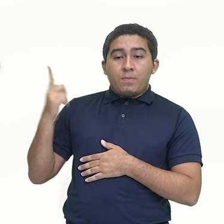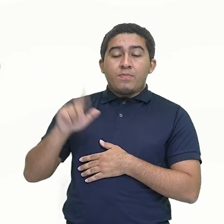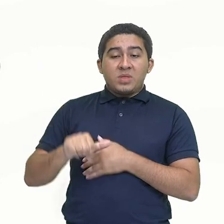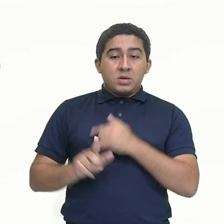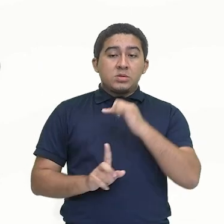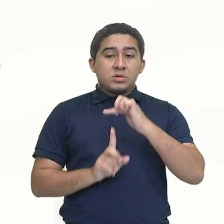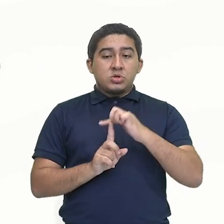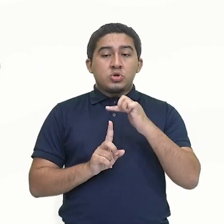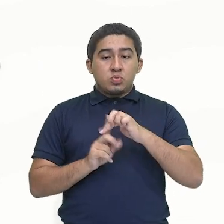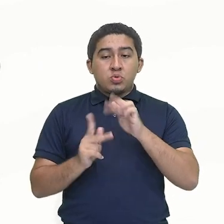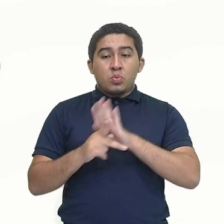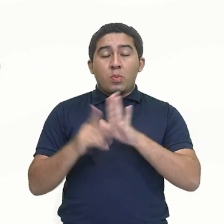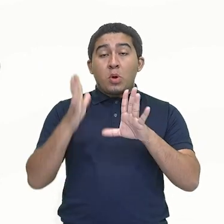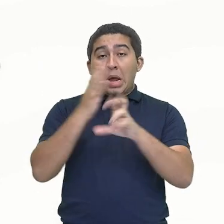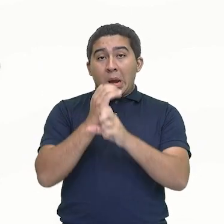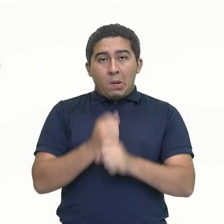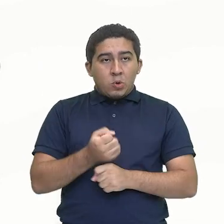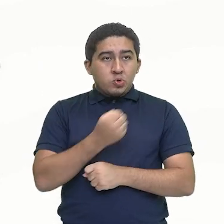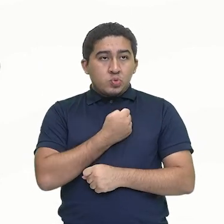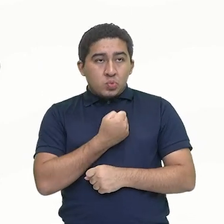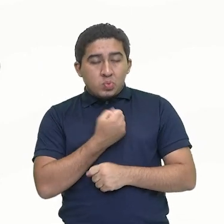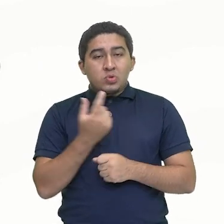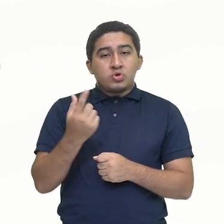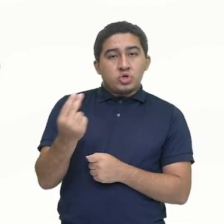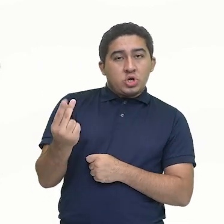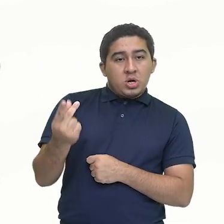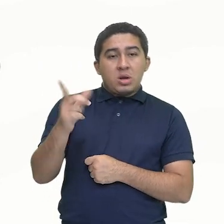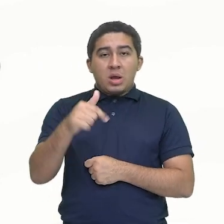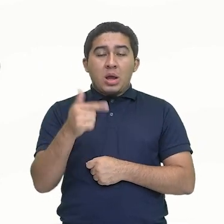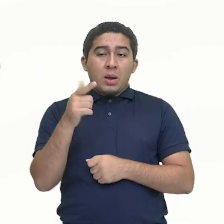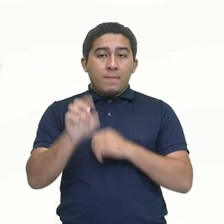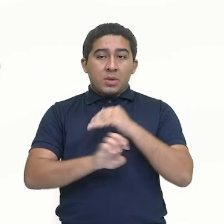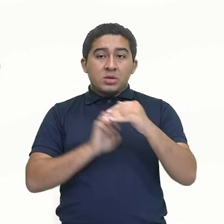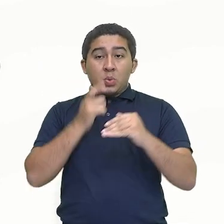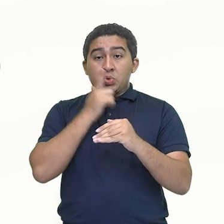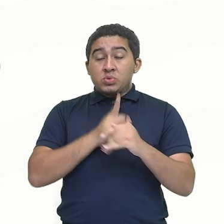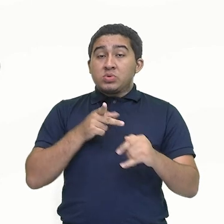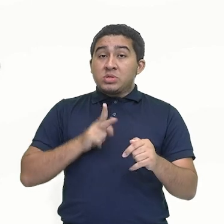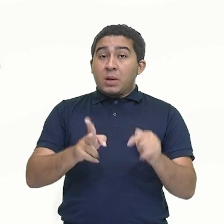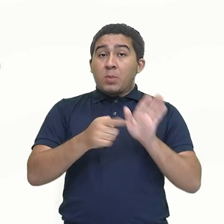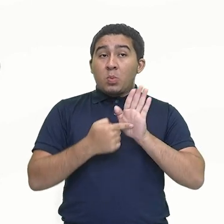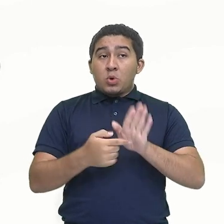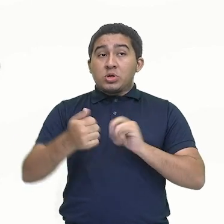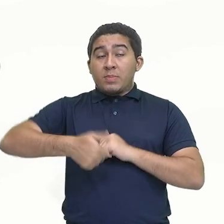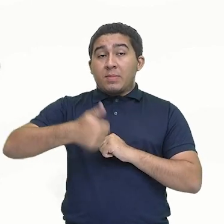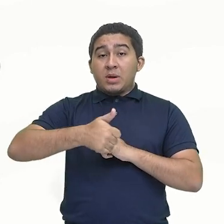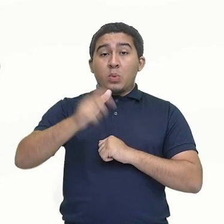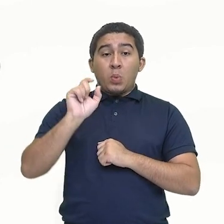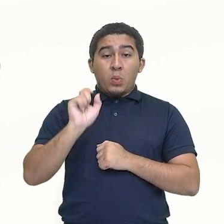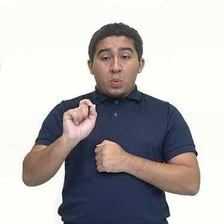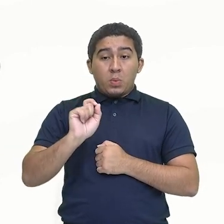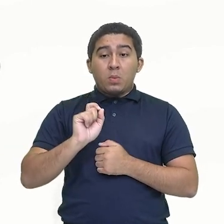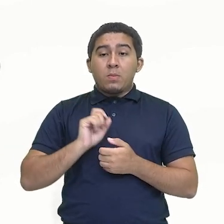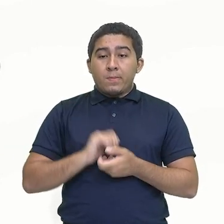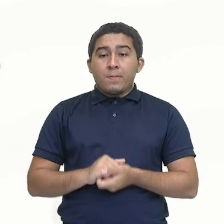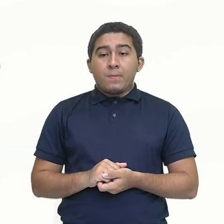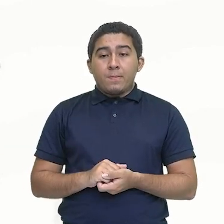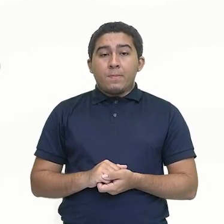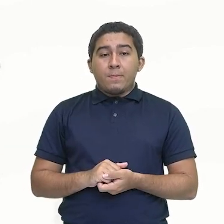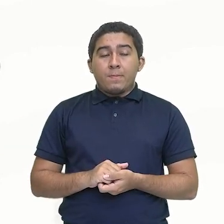de cálculo de lucro de uma empresa, vai sempre ser apresentado ali a